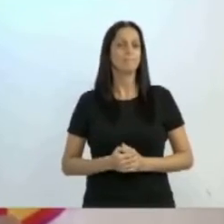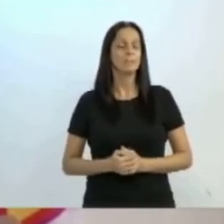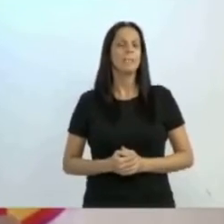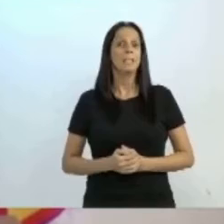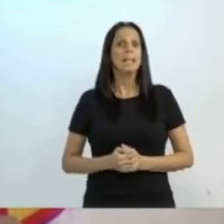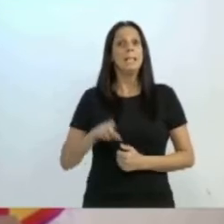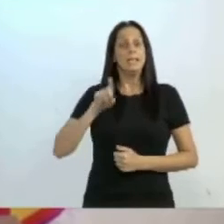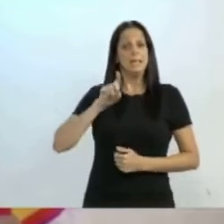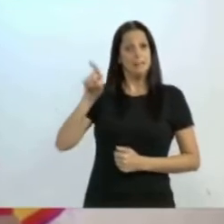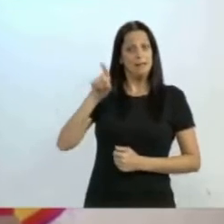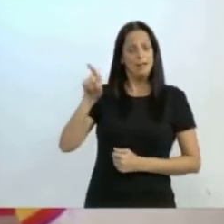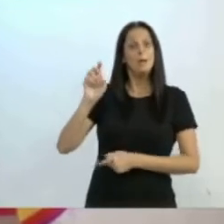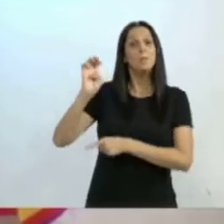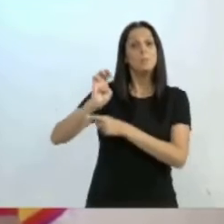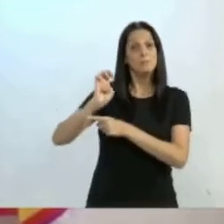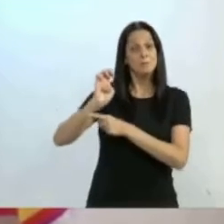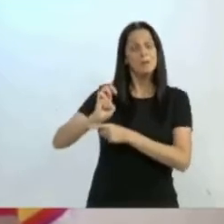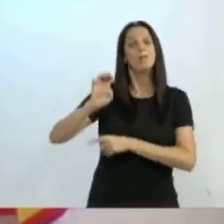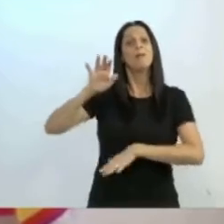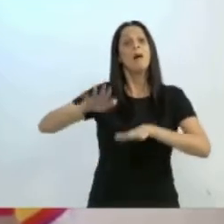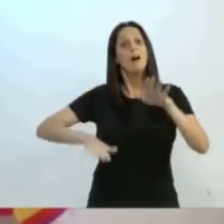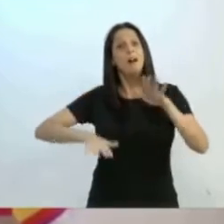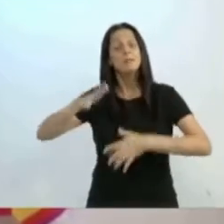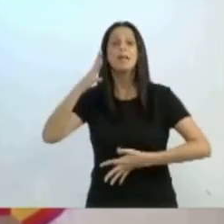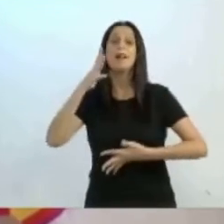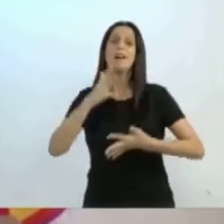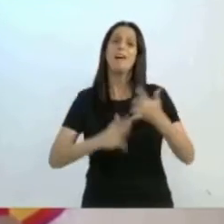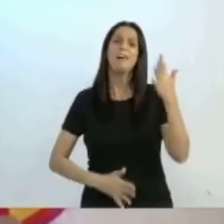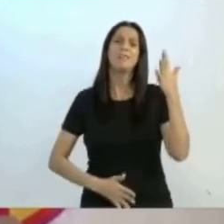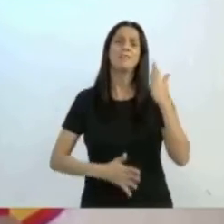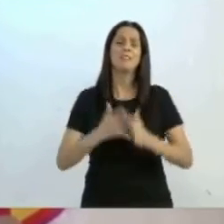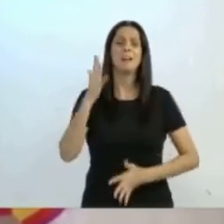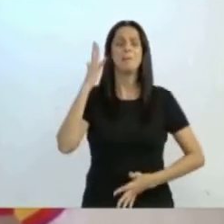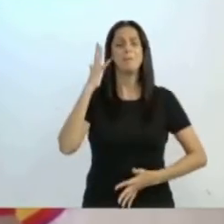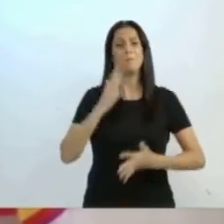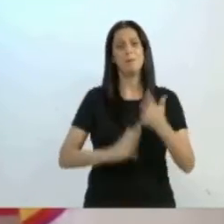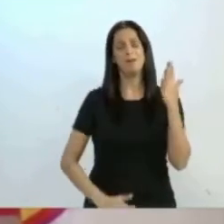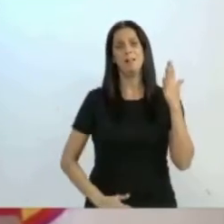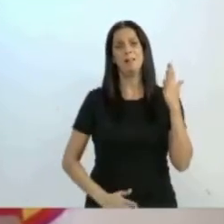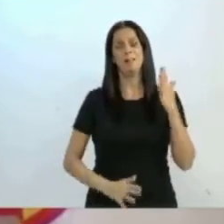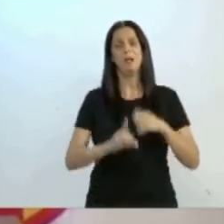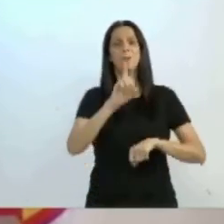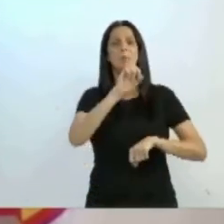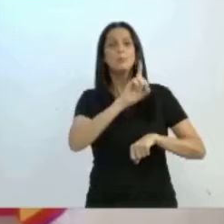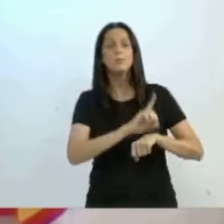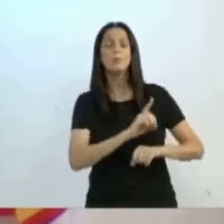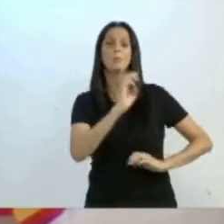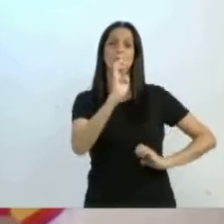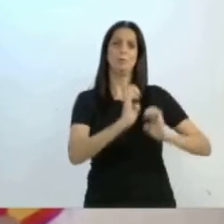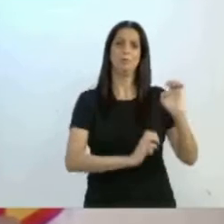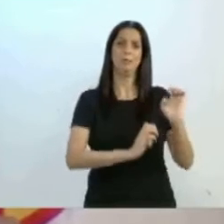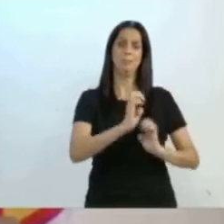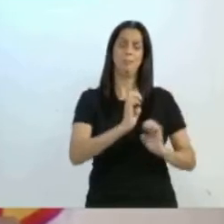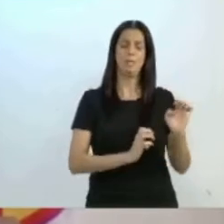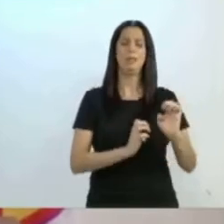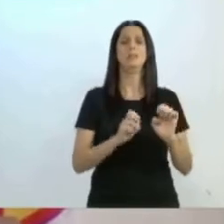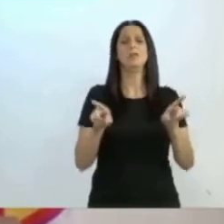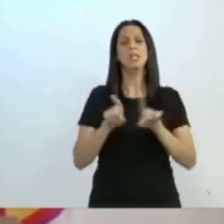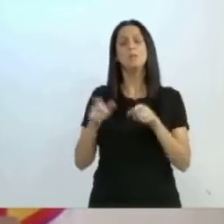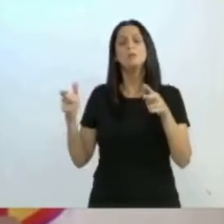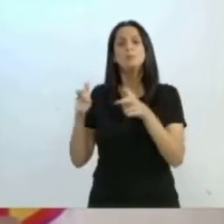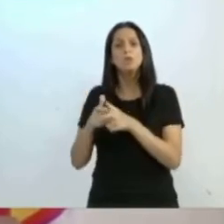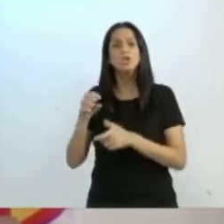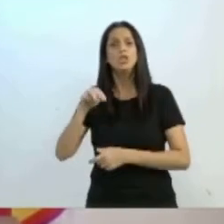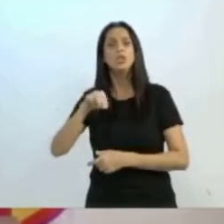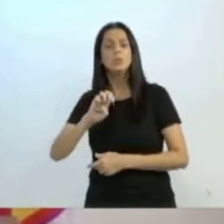e esses decretos que aconteceram deixam Com certeza o empreendedor Como já foi dito aqui Eu mencionei isso para eles